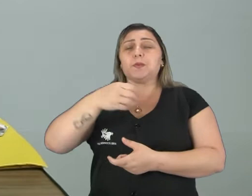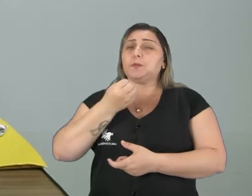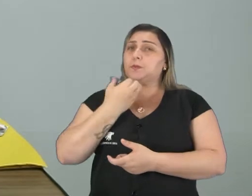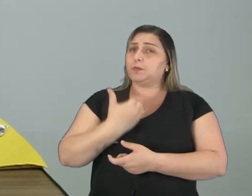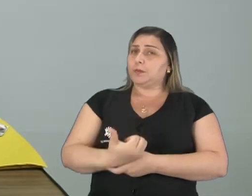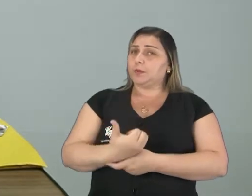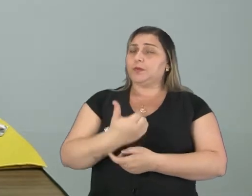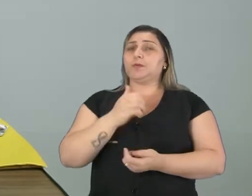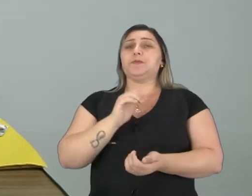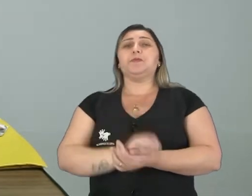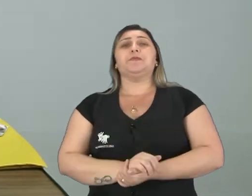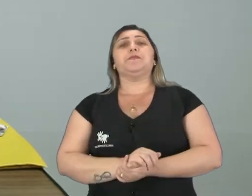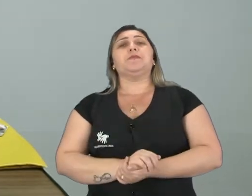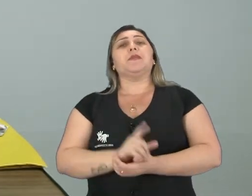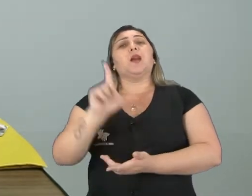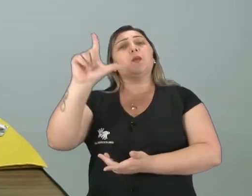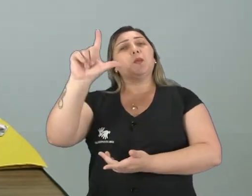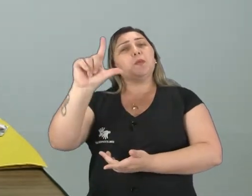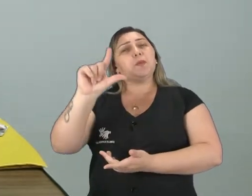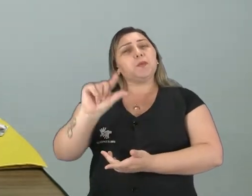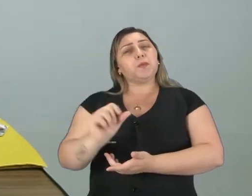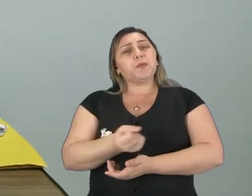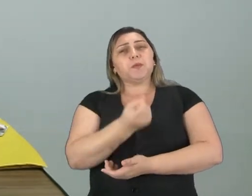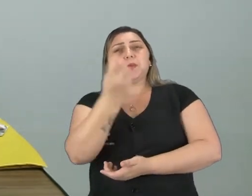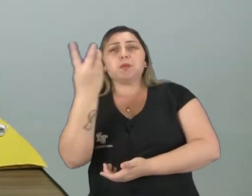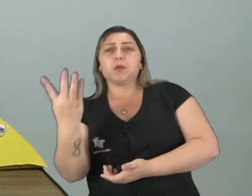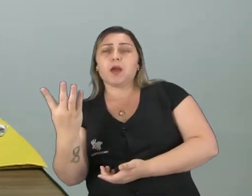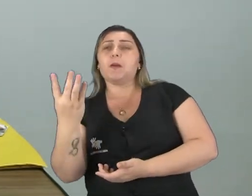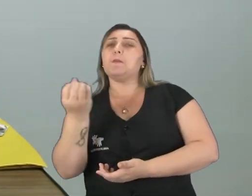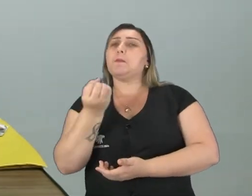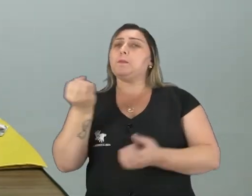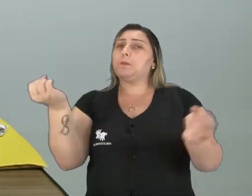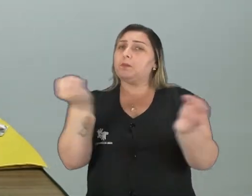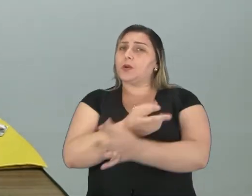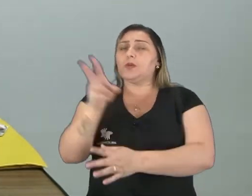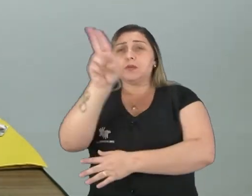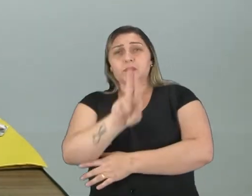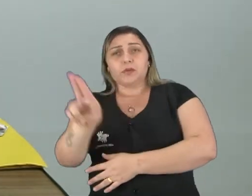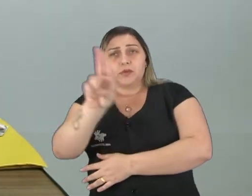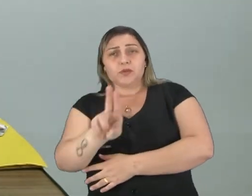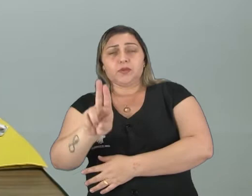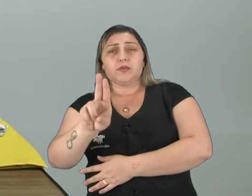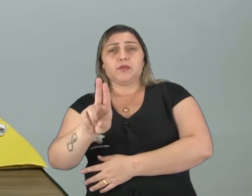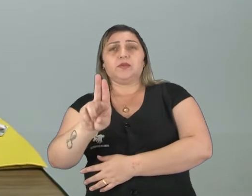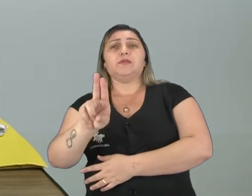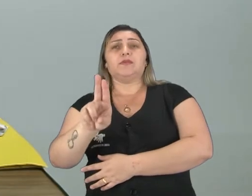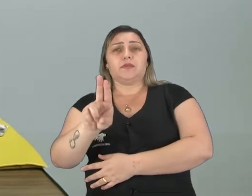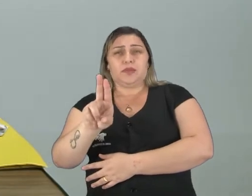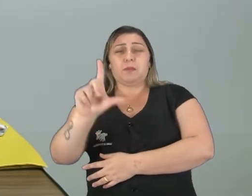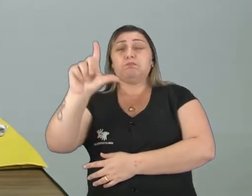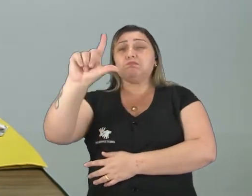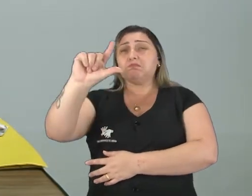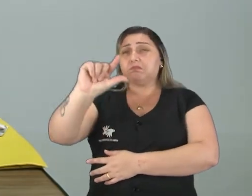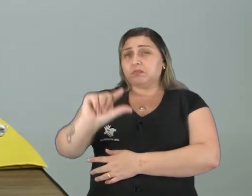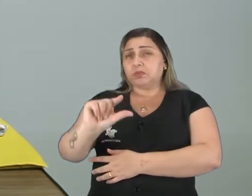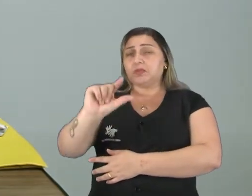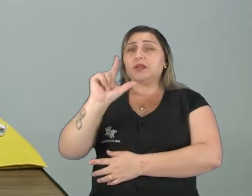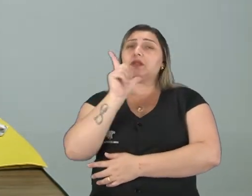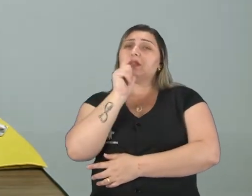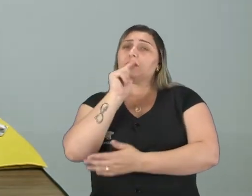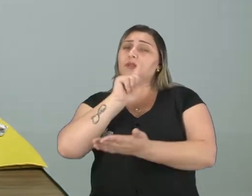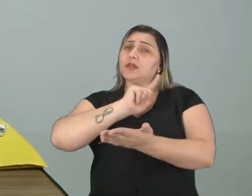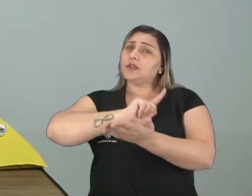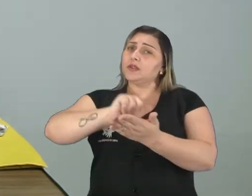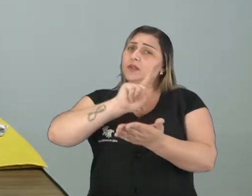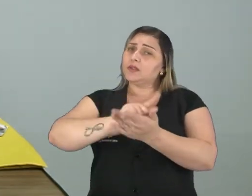muito bem. E a quantidade de água doce, que é água para o nosso consumo, água limpa, certo?